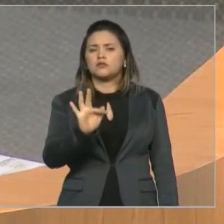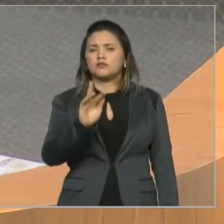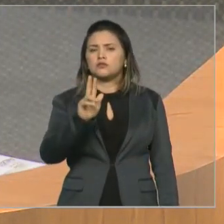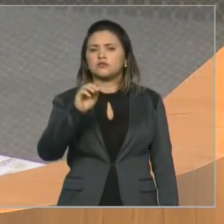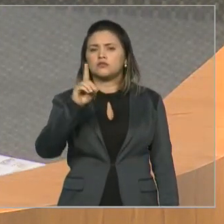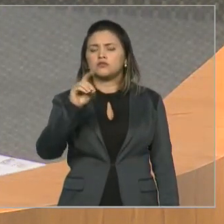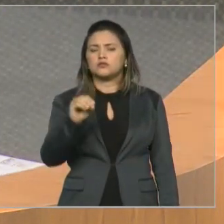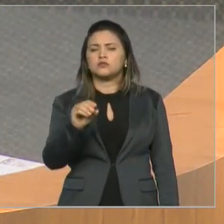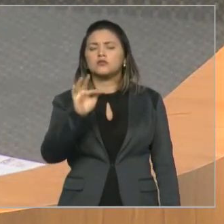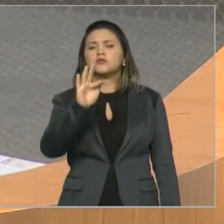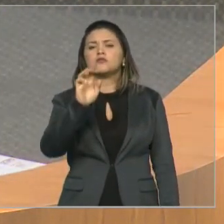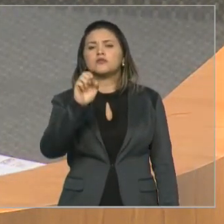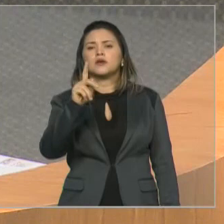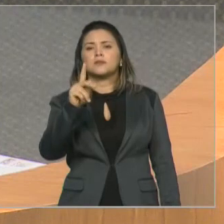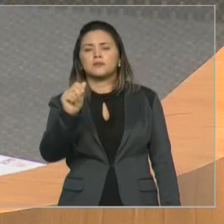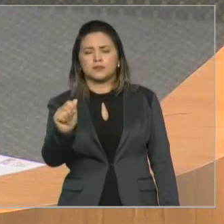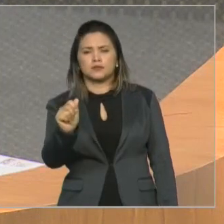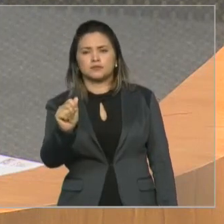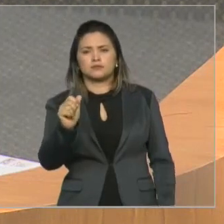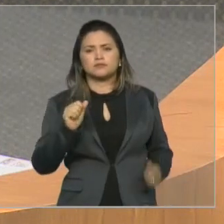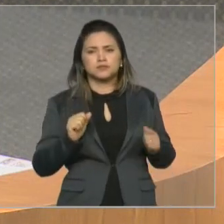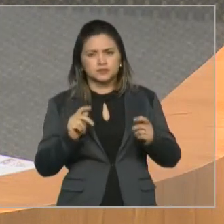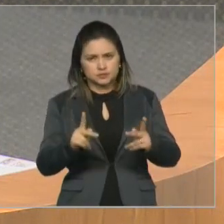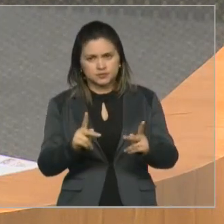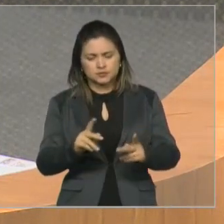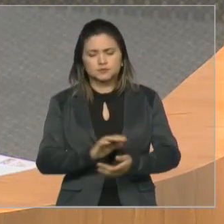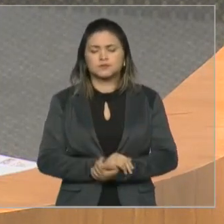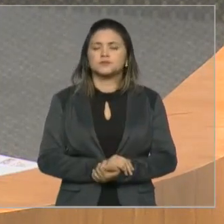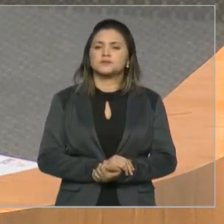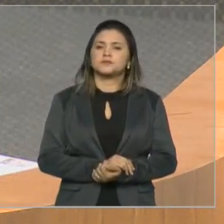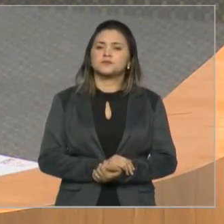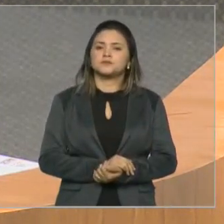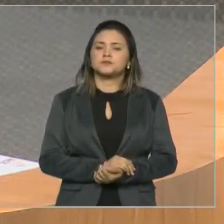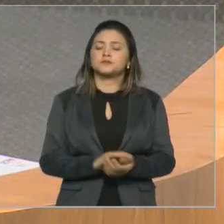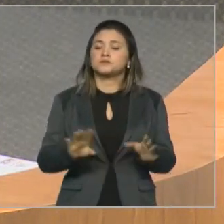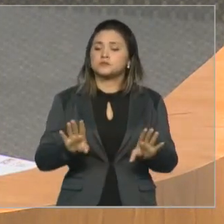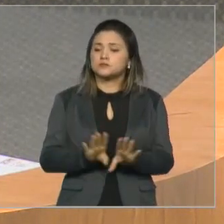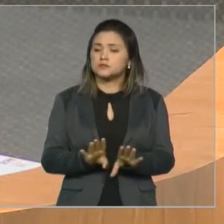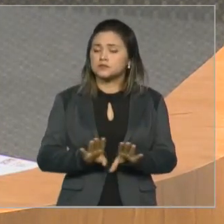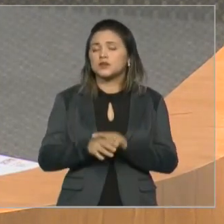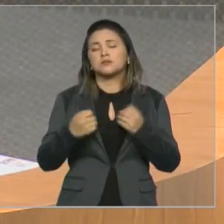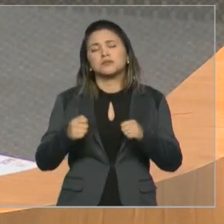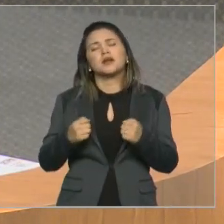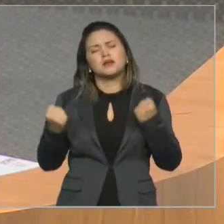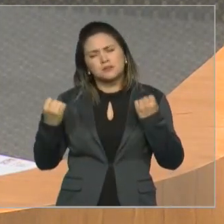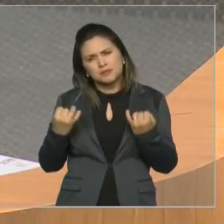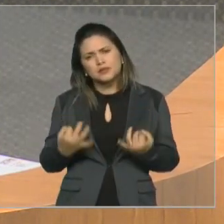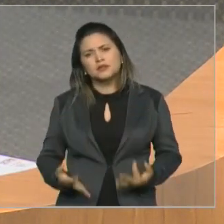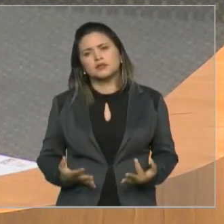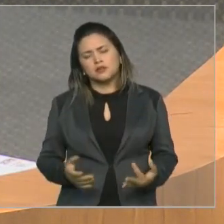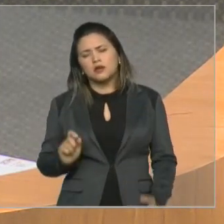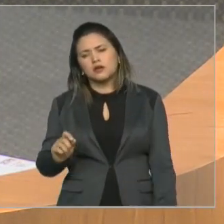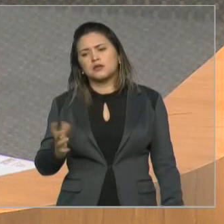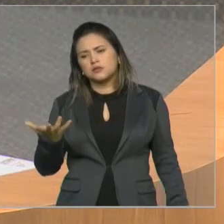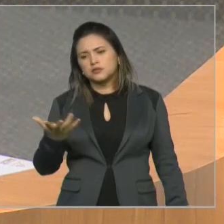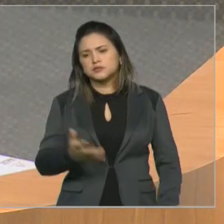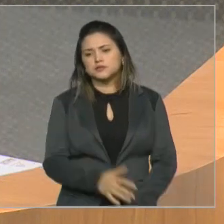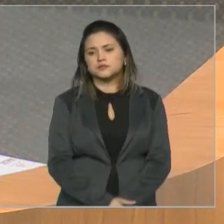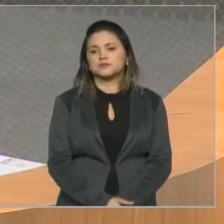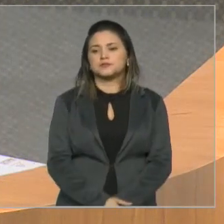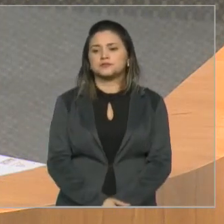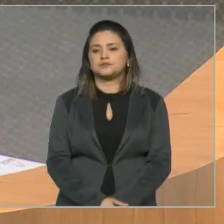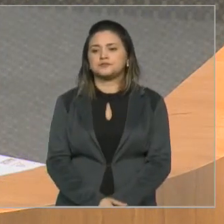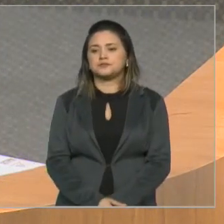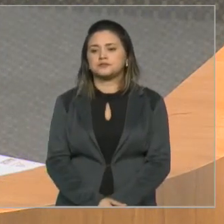e Aposentadoria, e a necessidade também dos esclarecimentos. Então, eu ocupo a tribuna na manhã de hoje